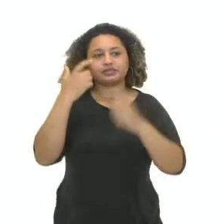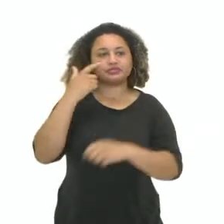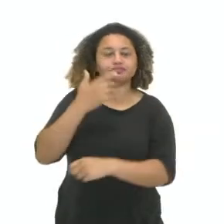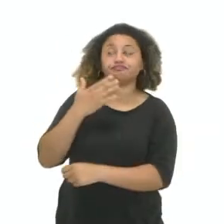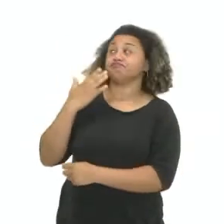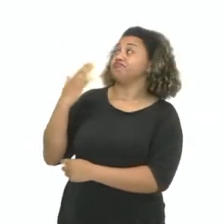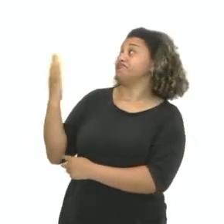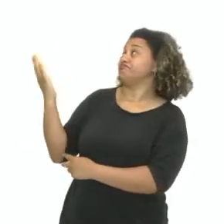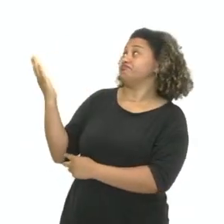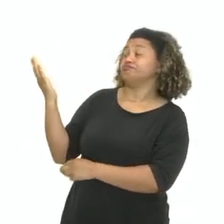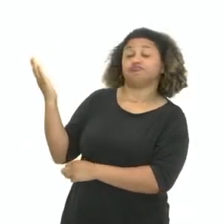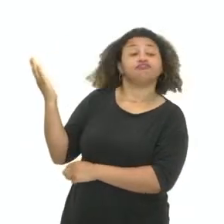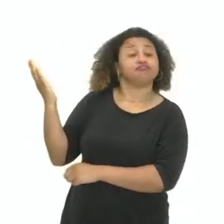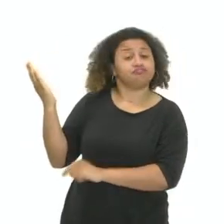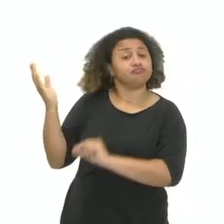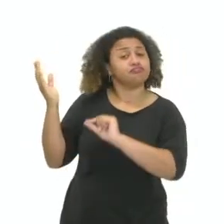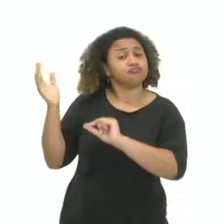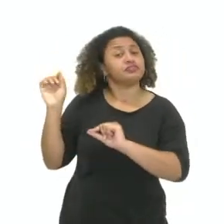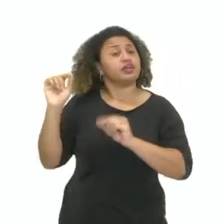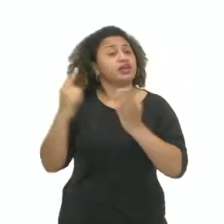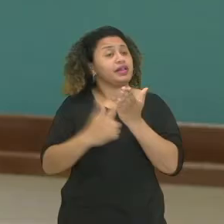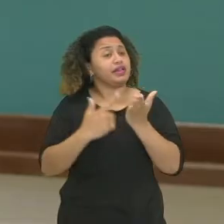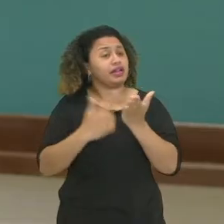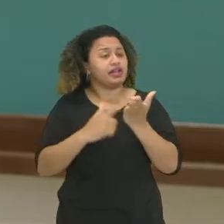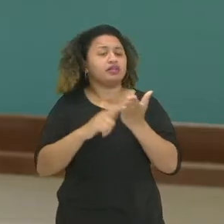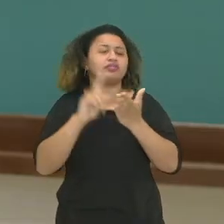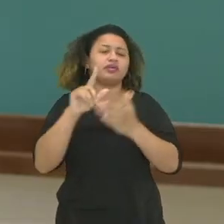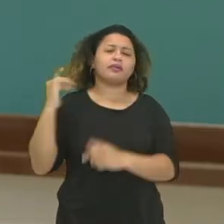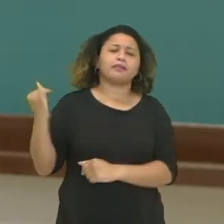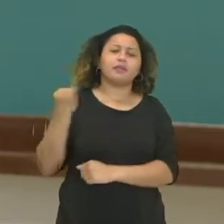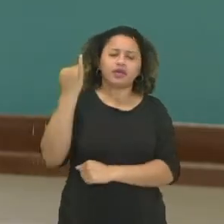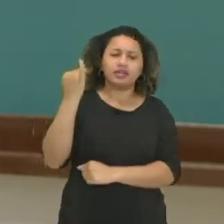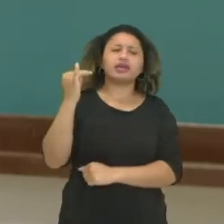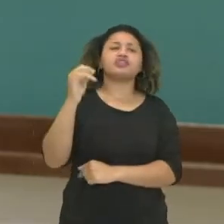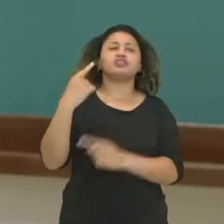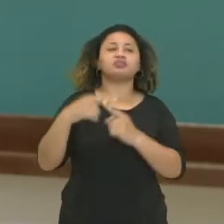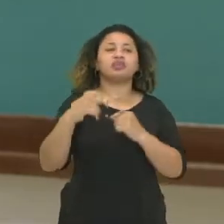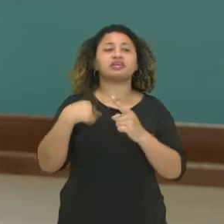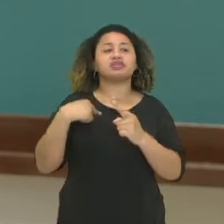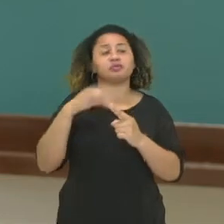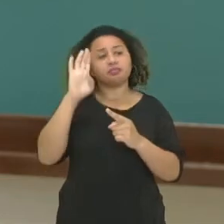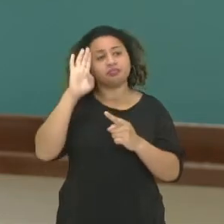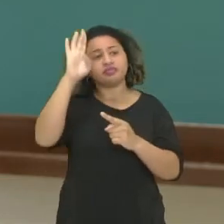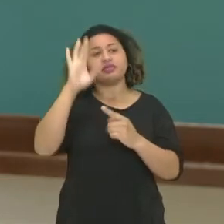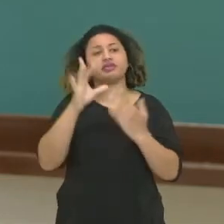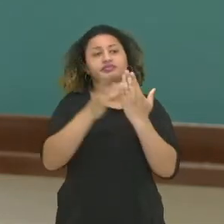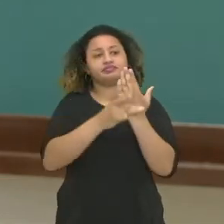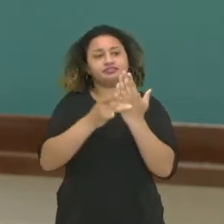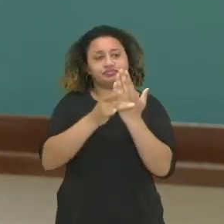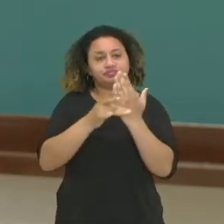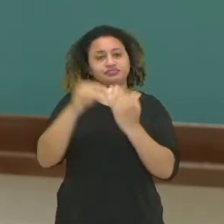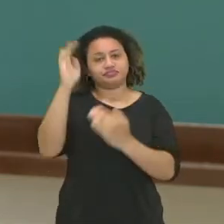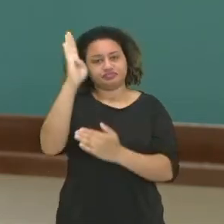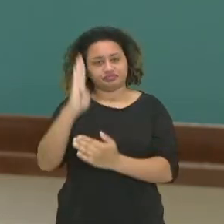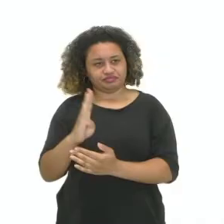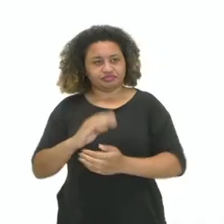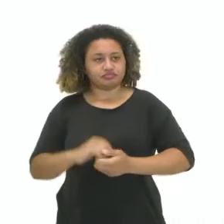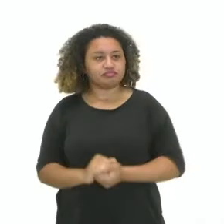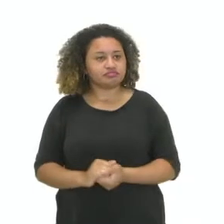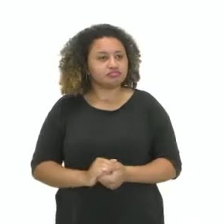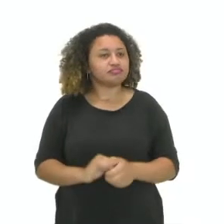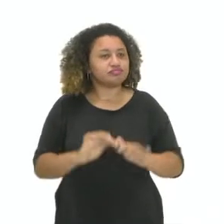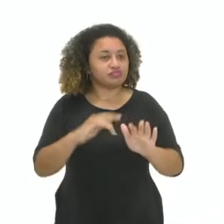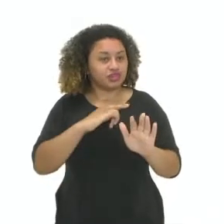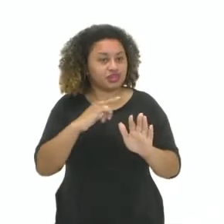são obras que você tem como ícones do realismo brasileiro. Vamos ao texto?